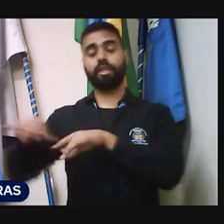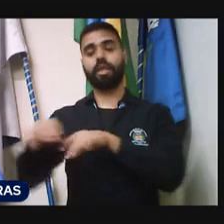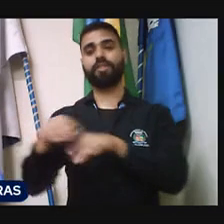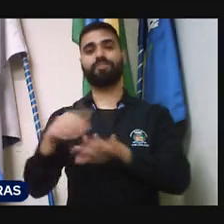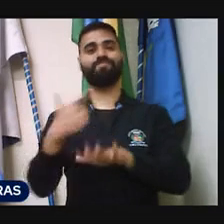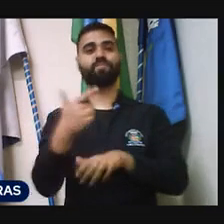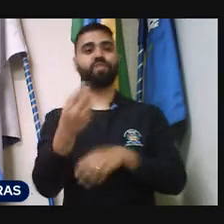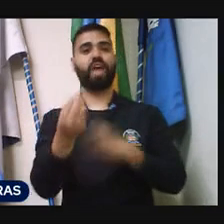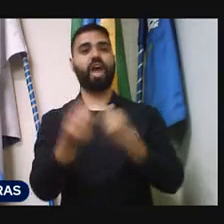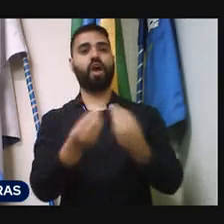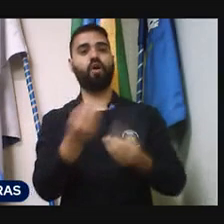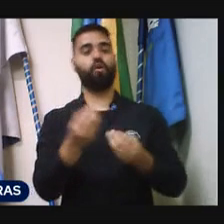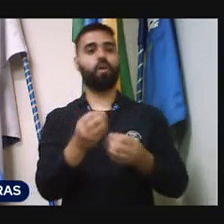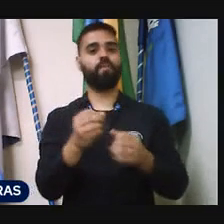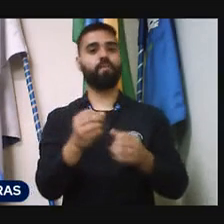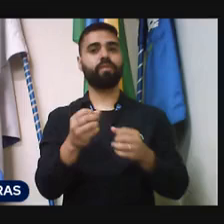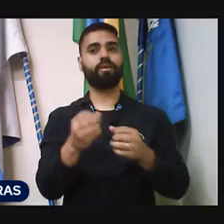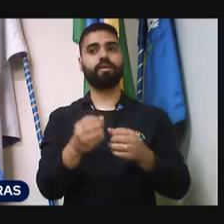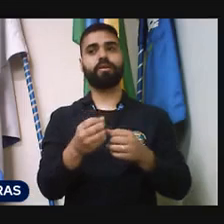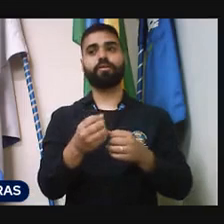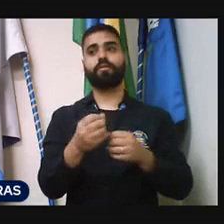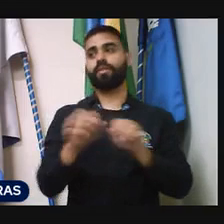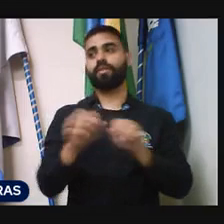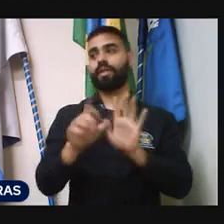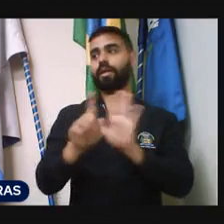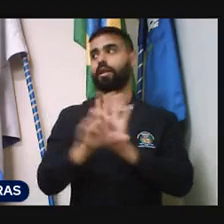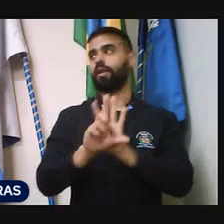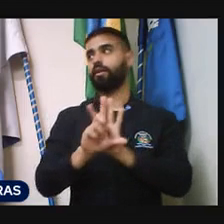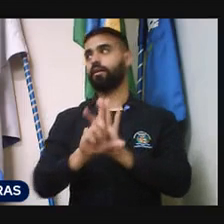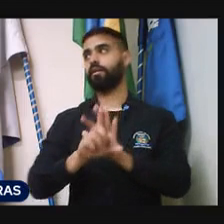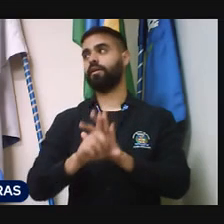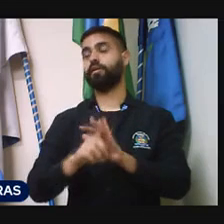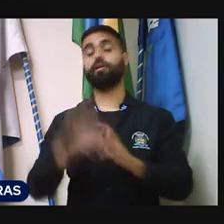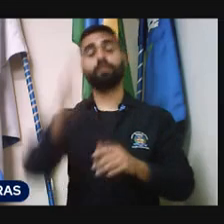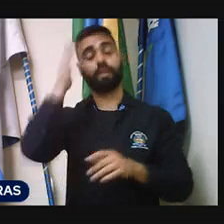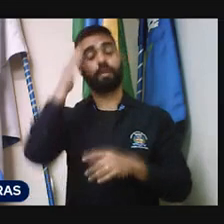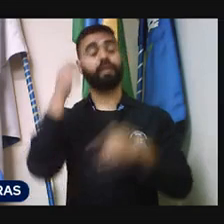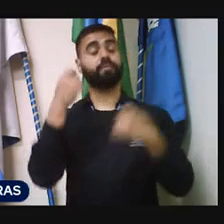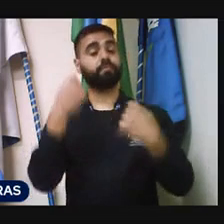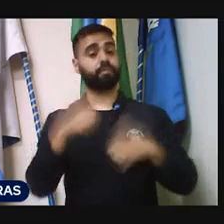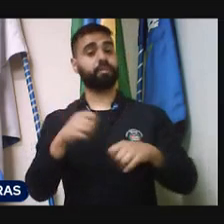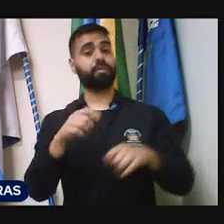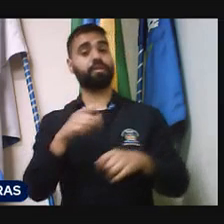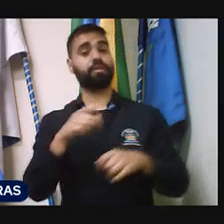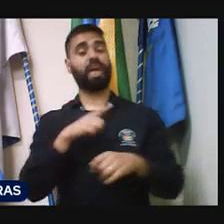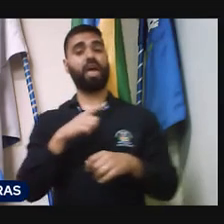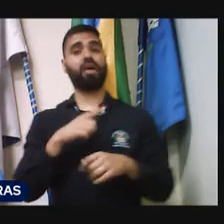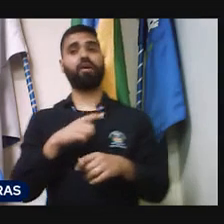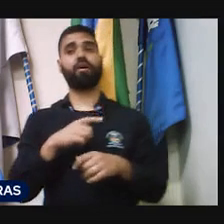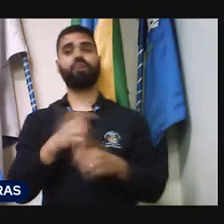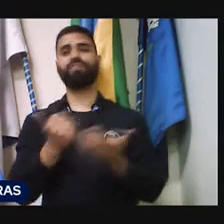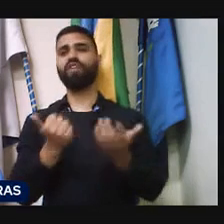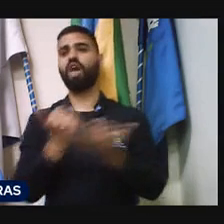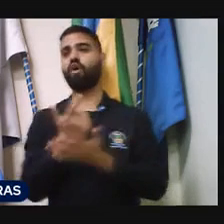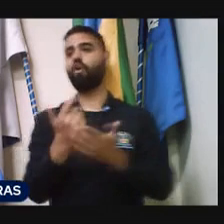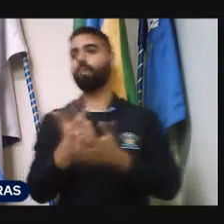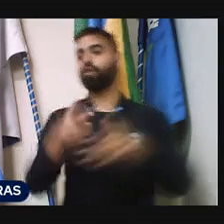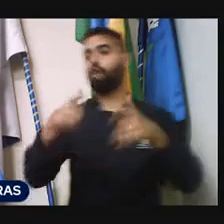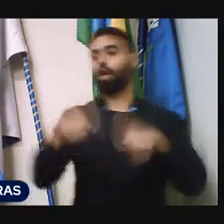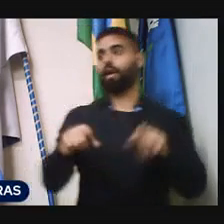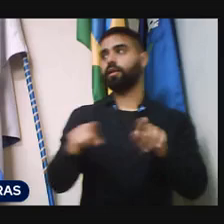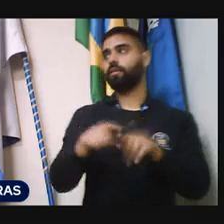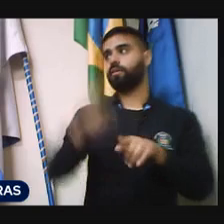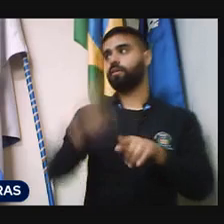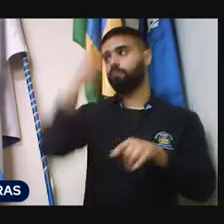inviabilidade de operação implantação da lei em nosso município haja Vista a necessidade de extensa não ser sua aquisição de imóvel Oi